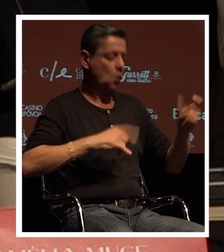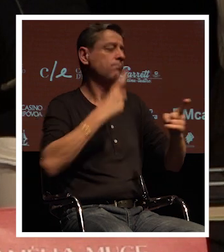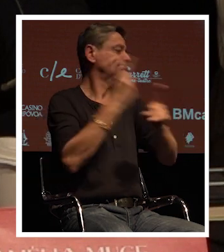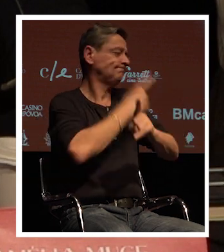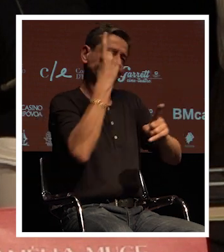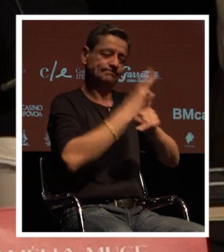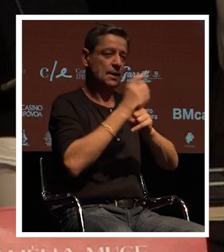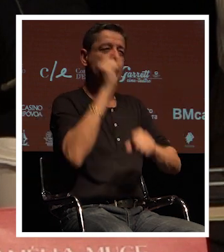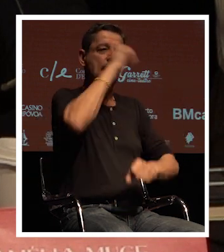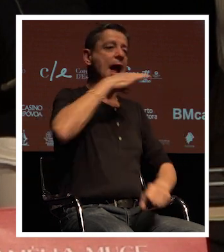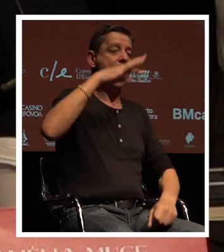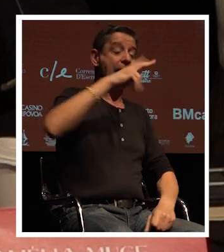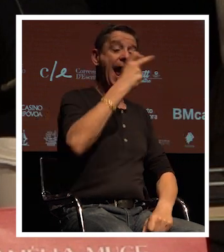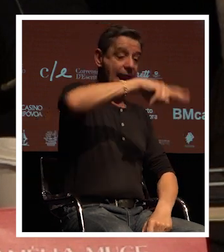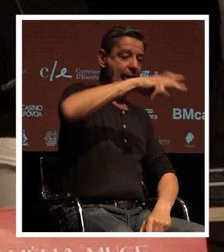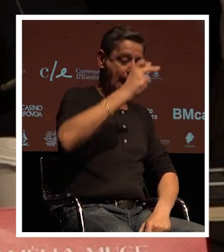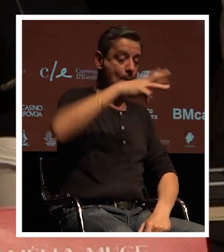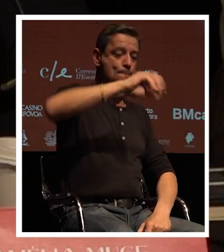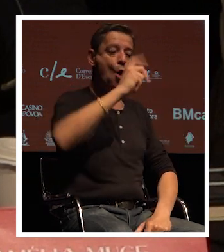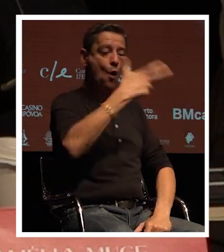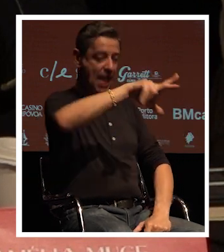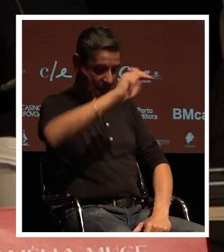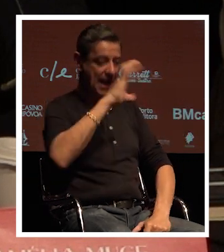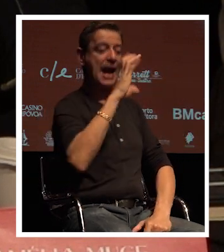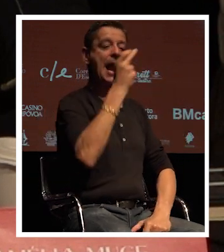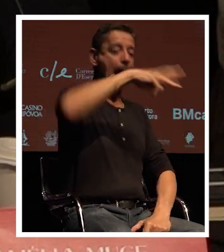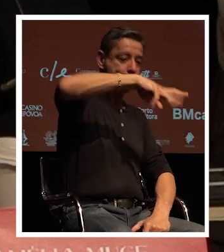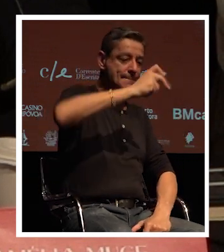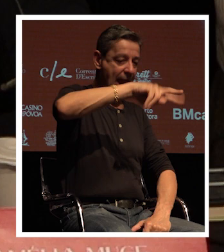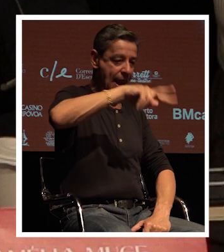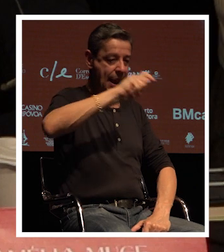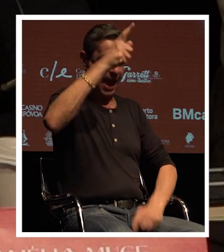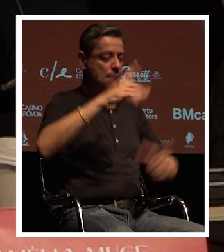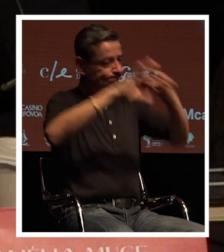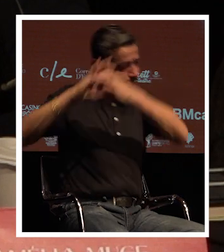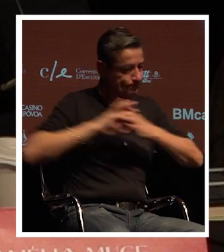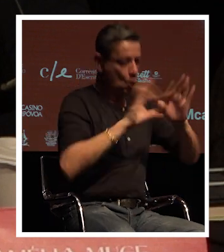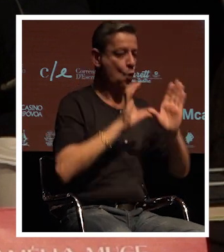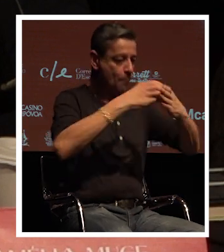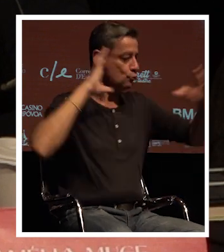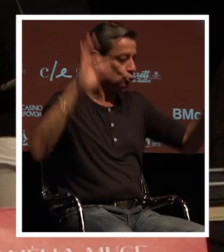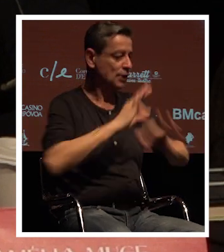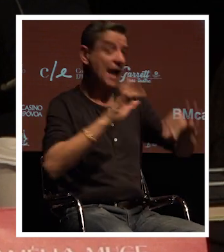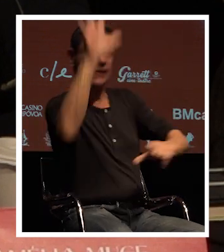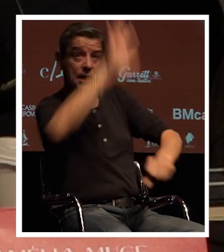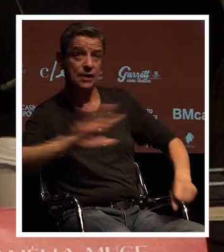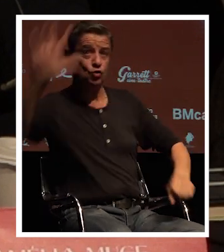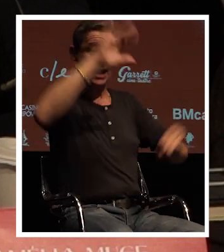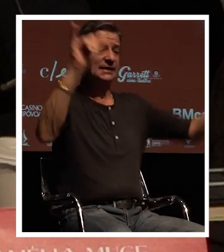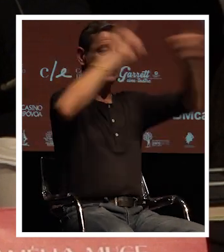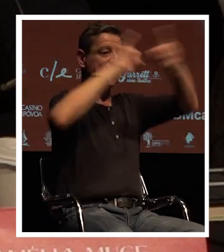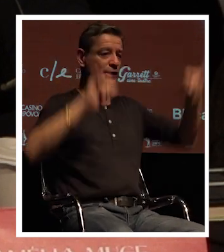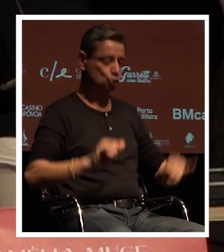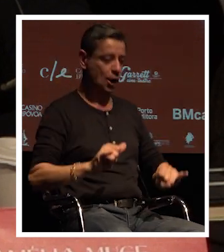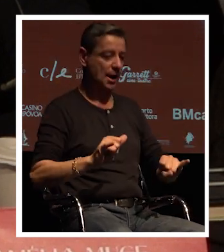temas seus Ana Moura e camané apenas para citar alguns colabora com músicos e grupos musicais nacionais e internacionais